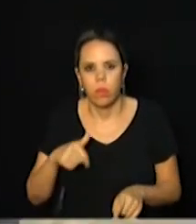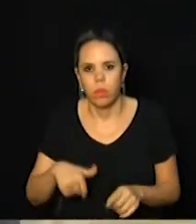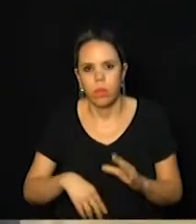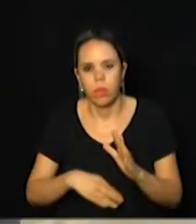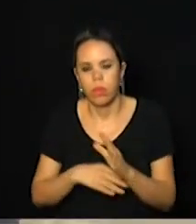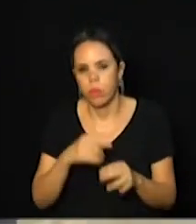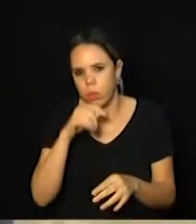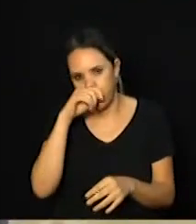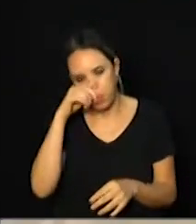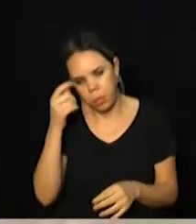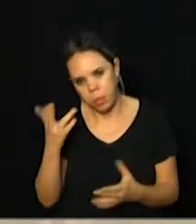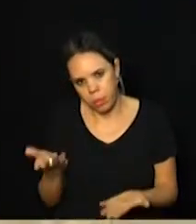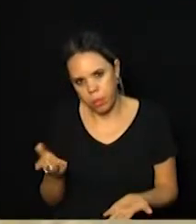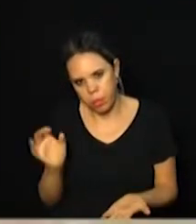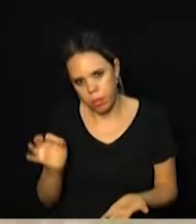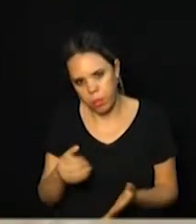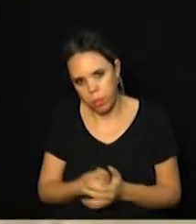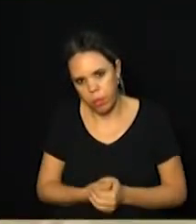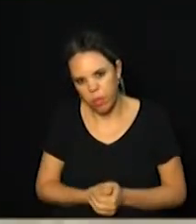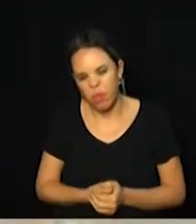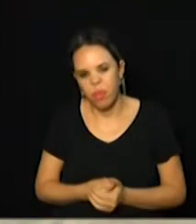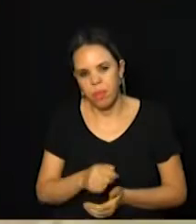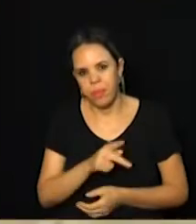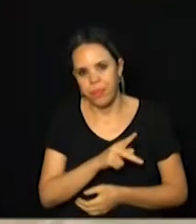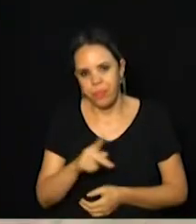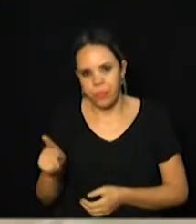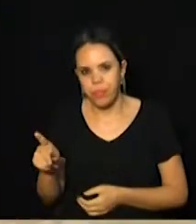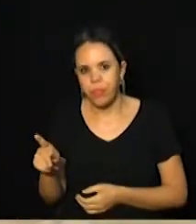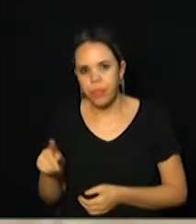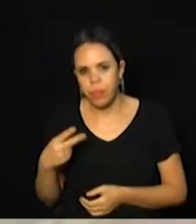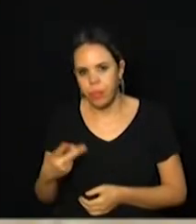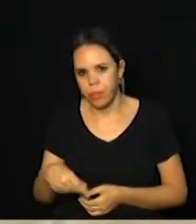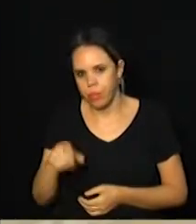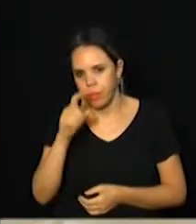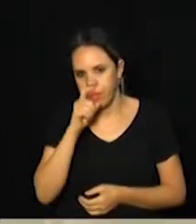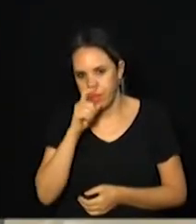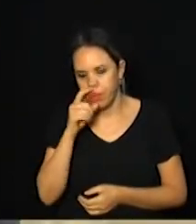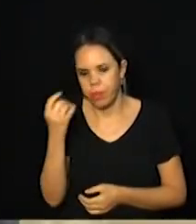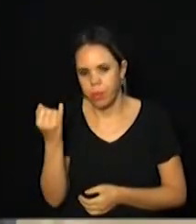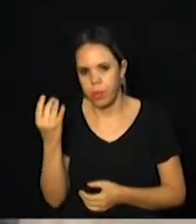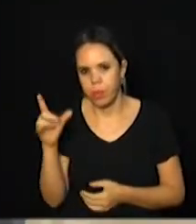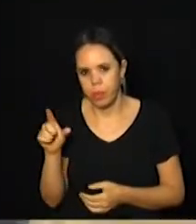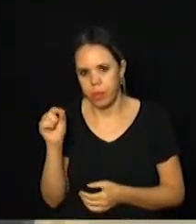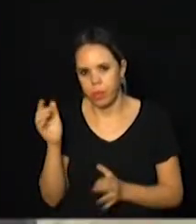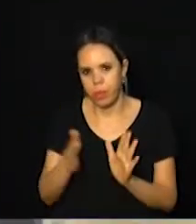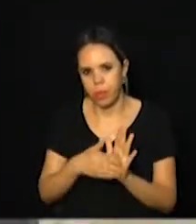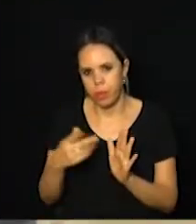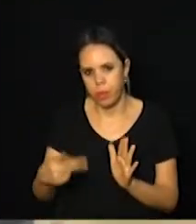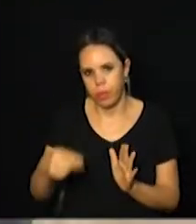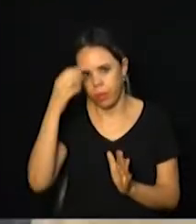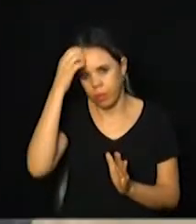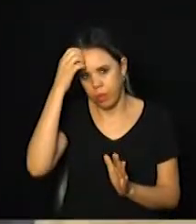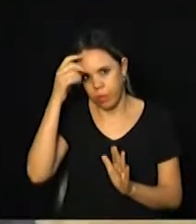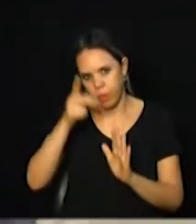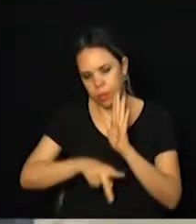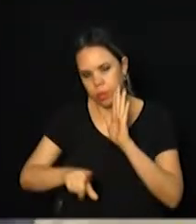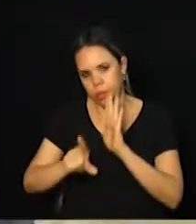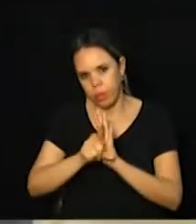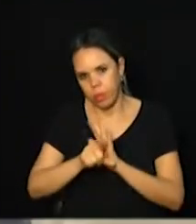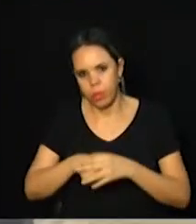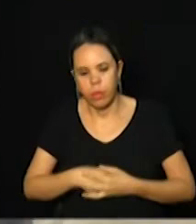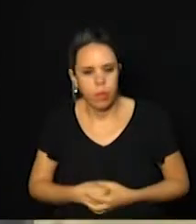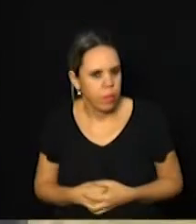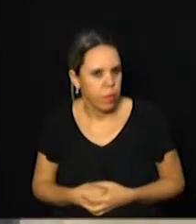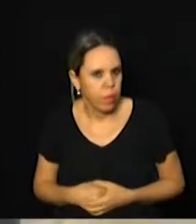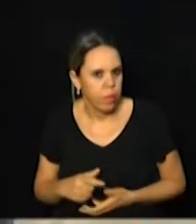aqui na câmara de Campinas tá exatamente o presidente grande dos atletas foi muito feliz na propositura desde o projeto de lei onde a